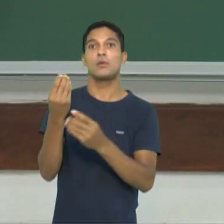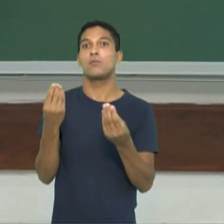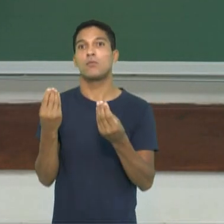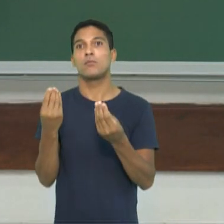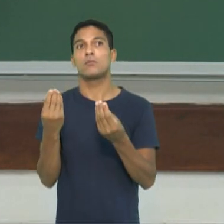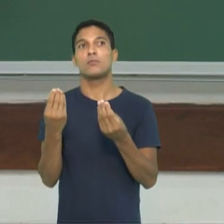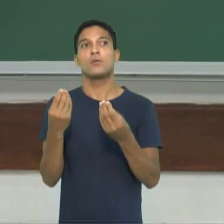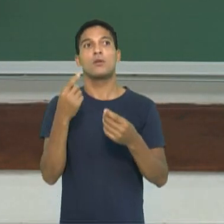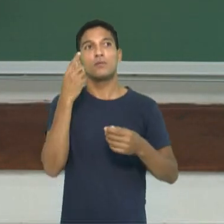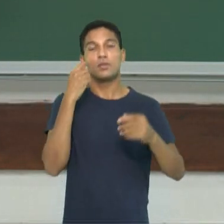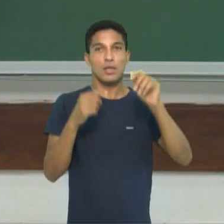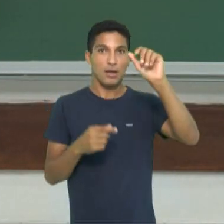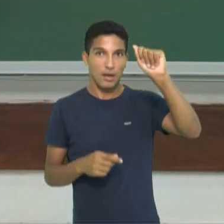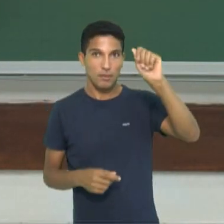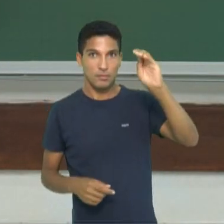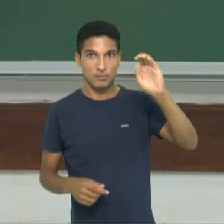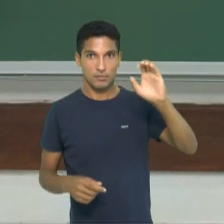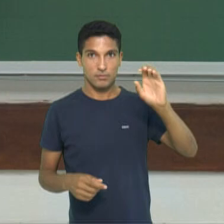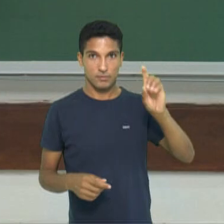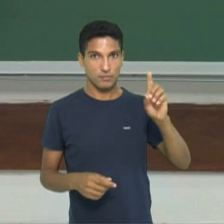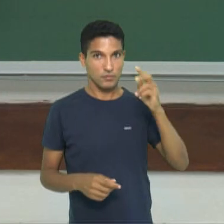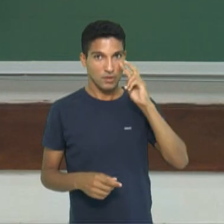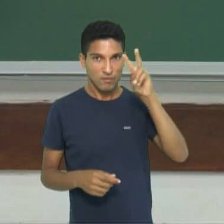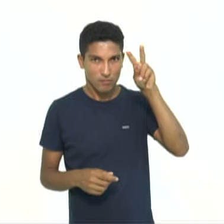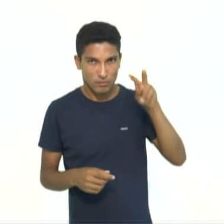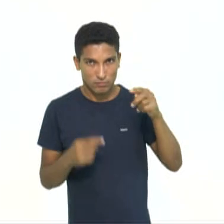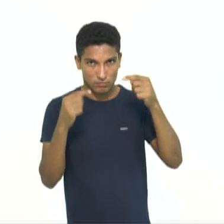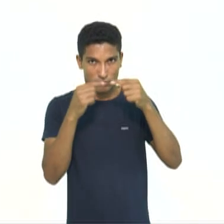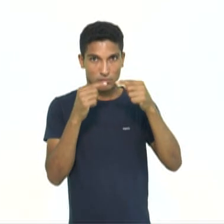analise as alternativas e nós já retornamos.